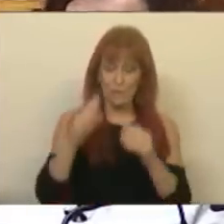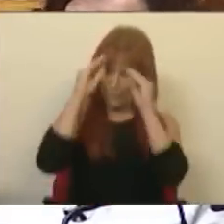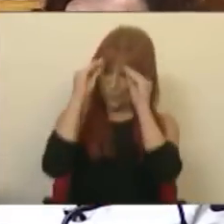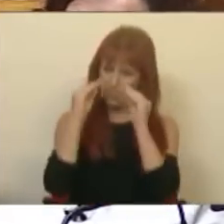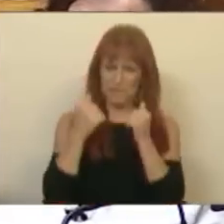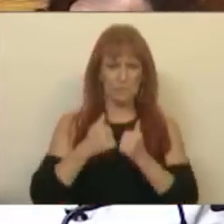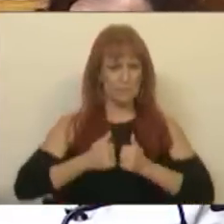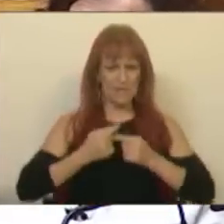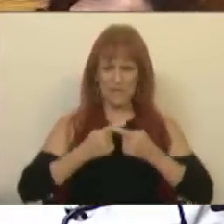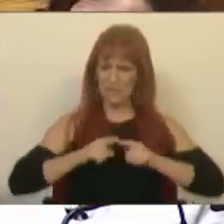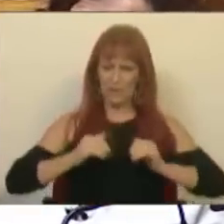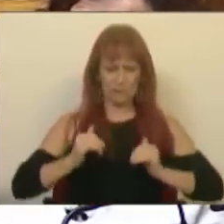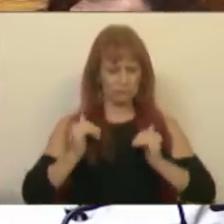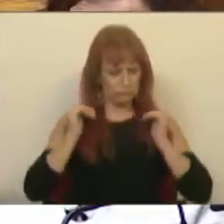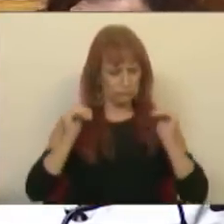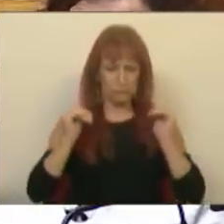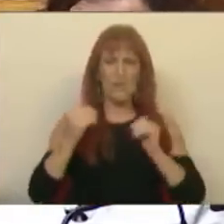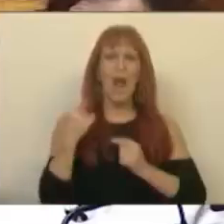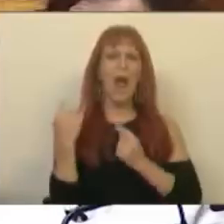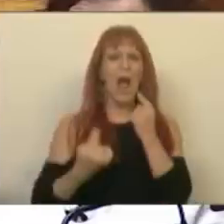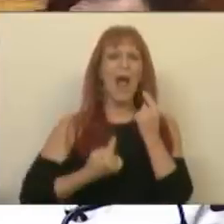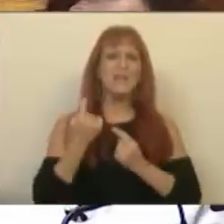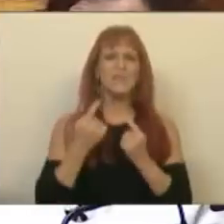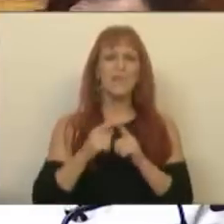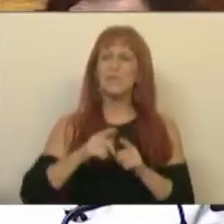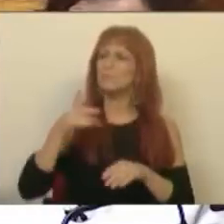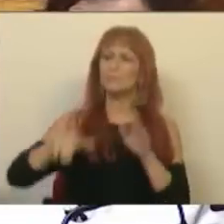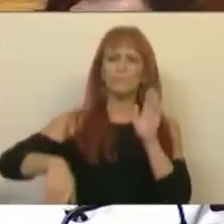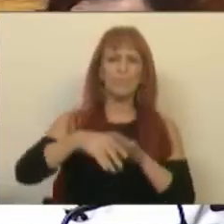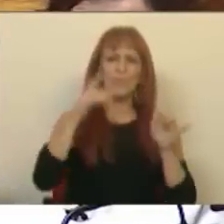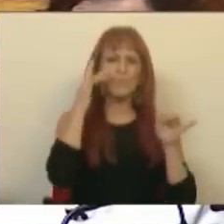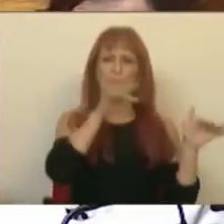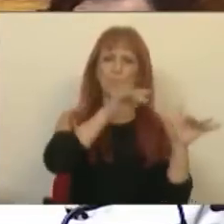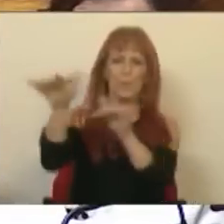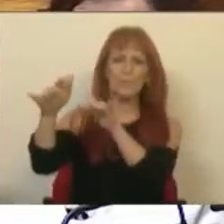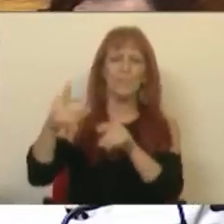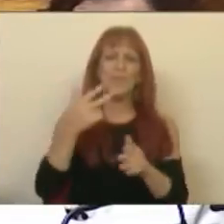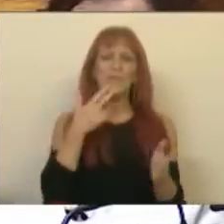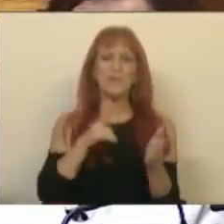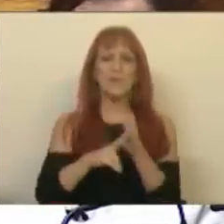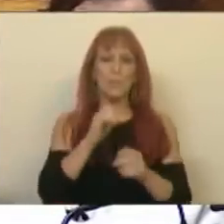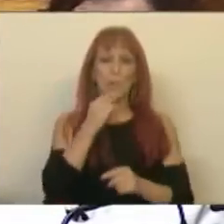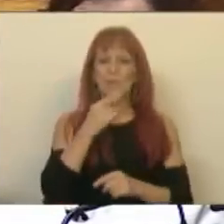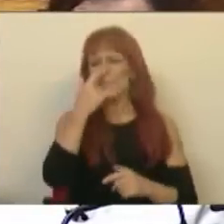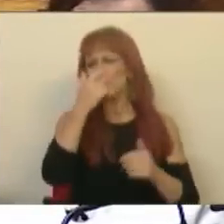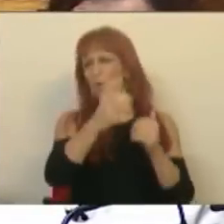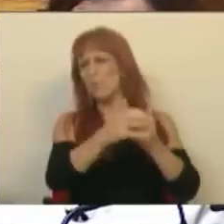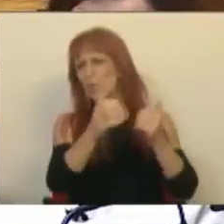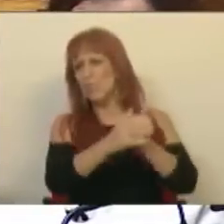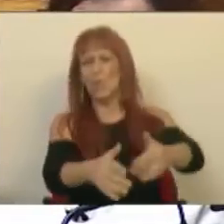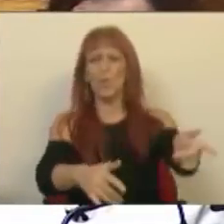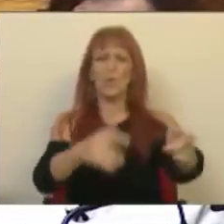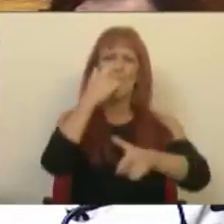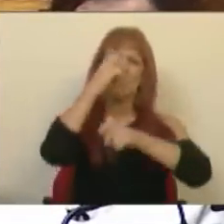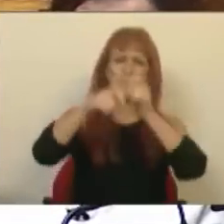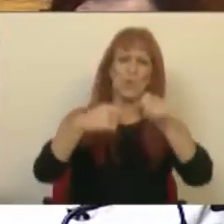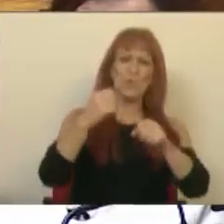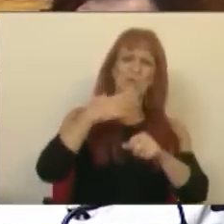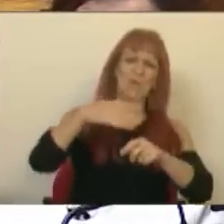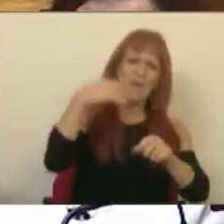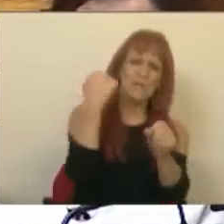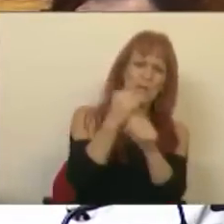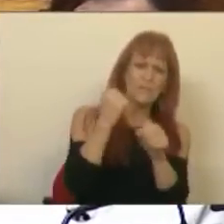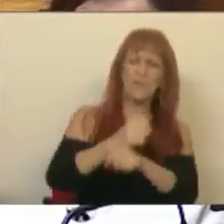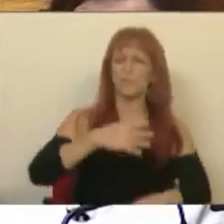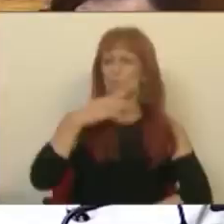formação mais diferenteada indo muitas vezes para fora e a verdade é que podemos dizer aos idosos ah a população ativa